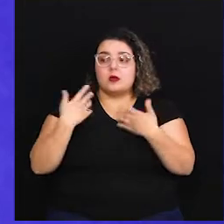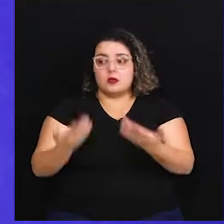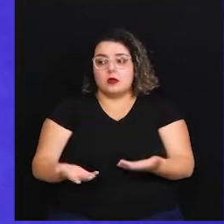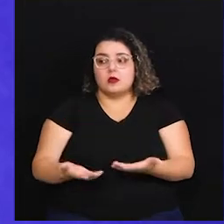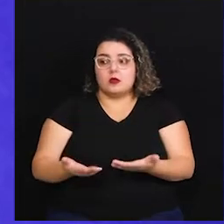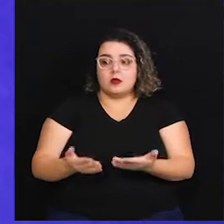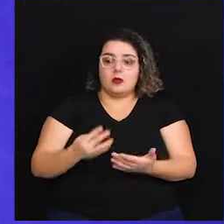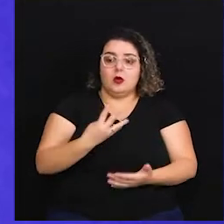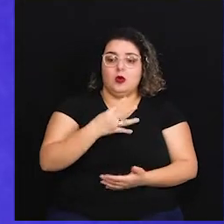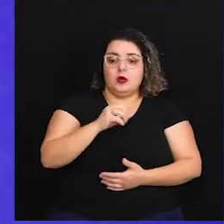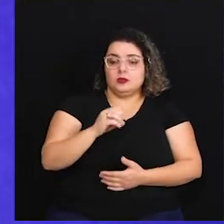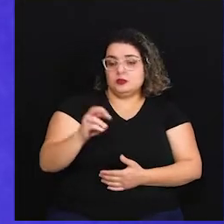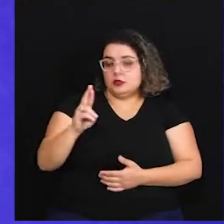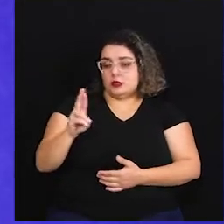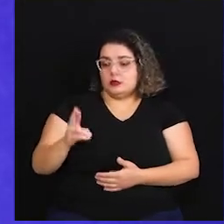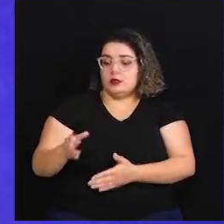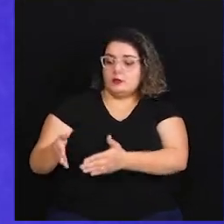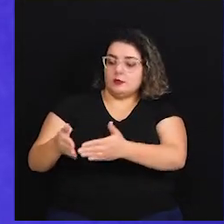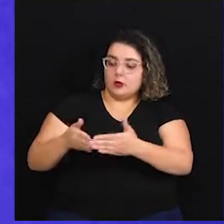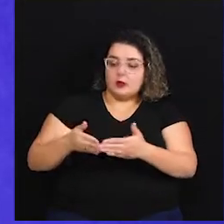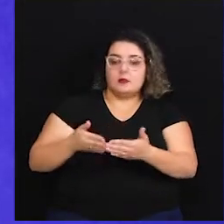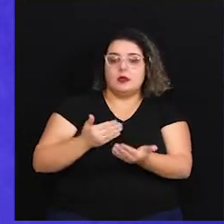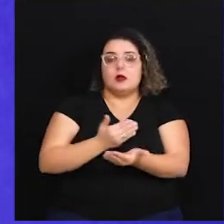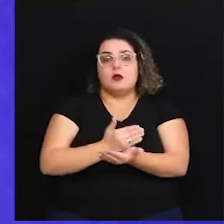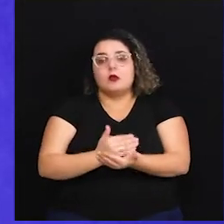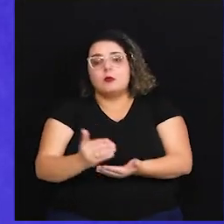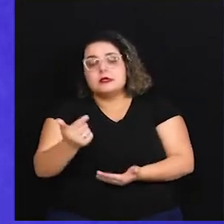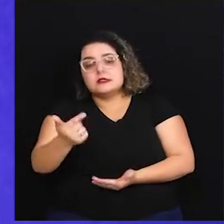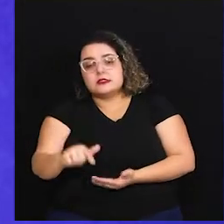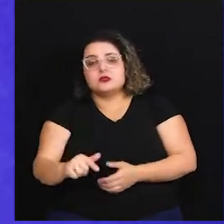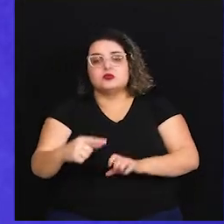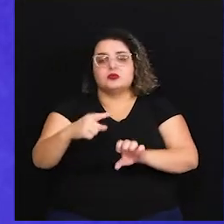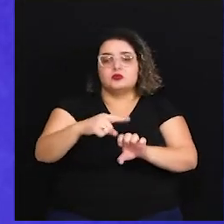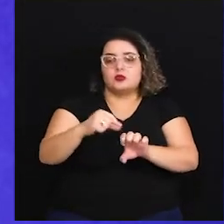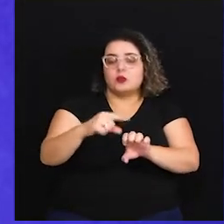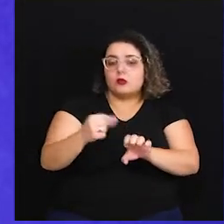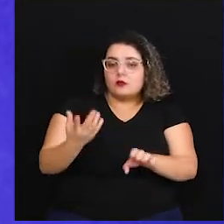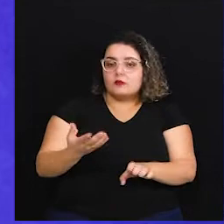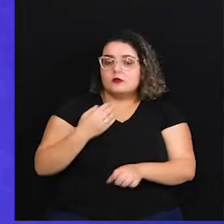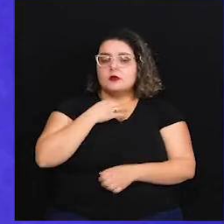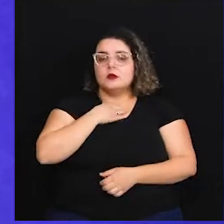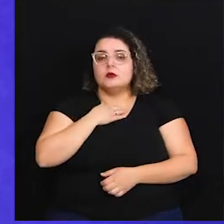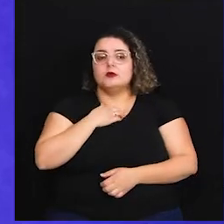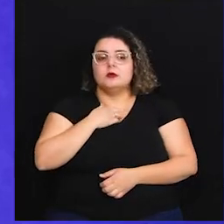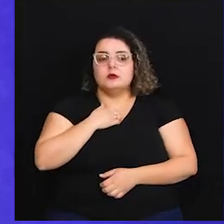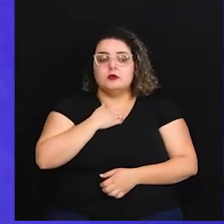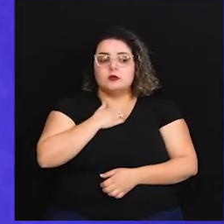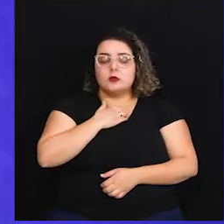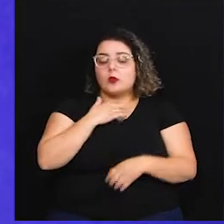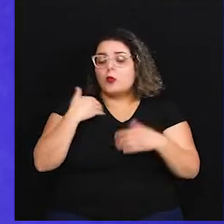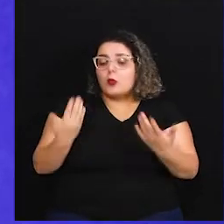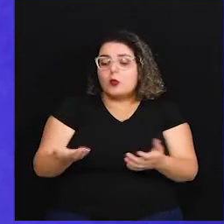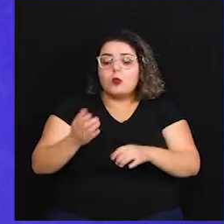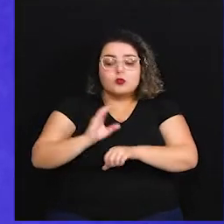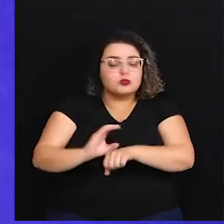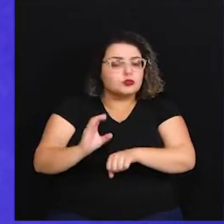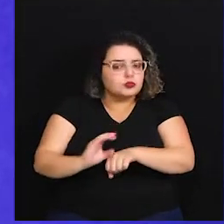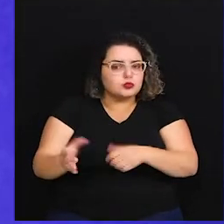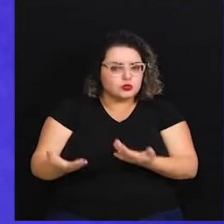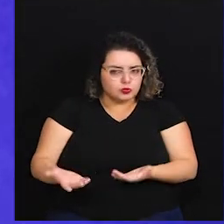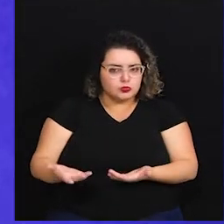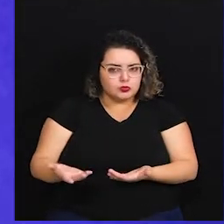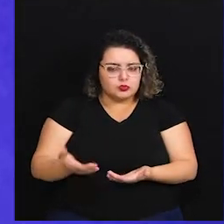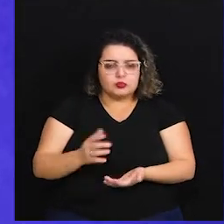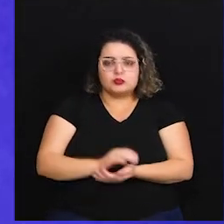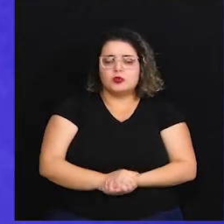olha, eu emprestei R$ 400 para recomeçar minha trajetória empreendedora. E os cursos que você